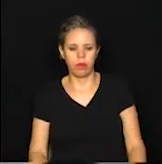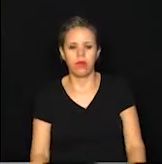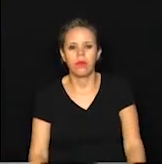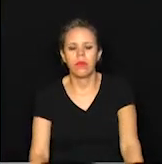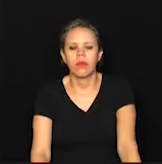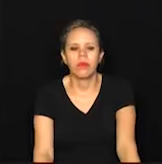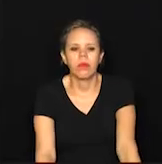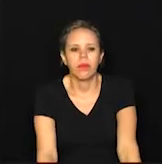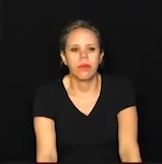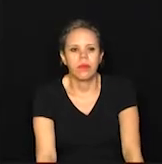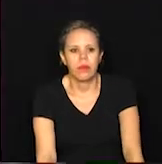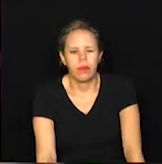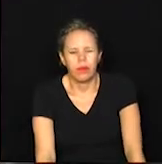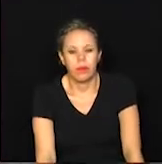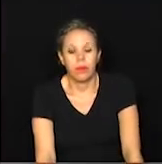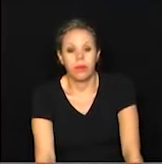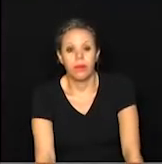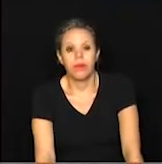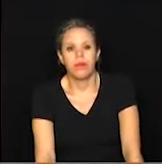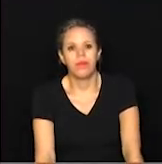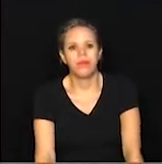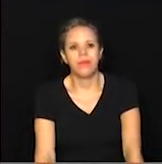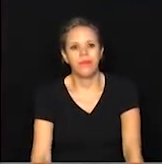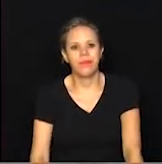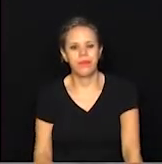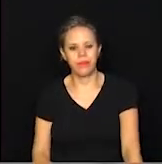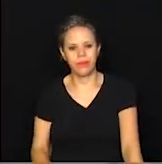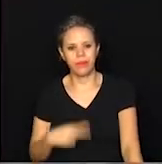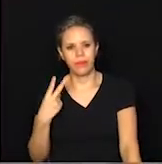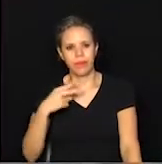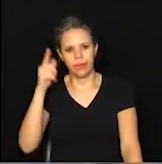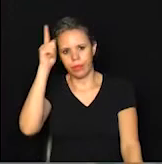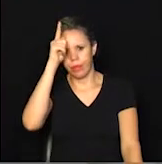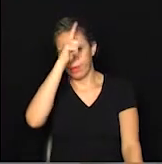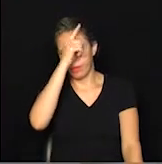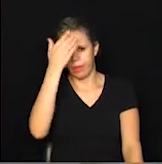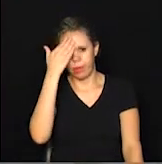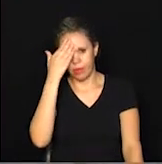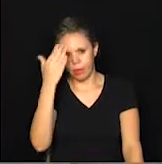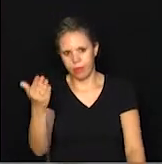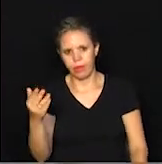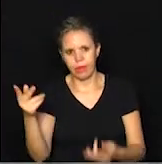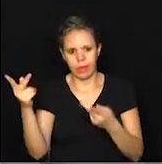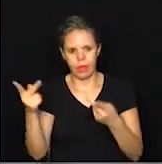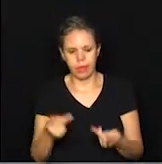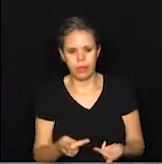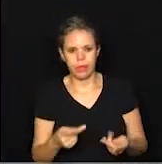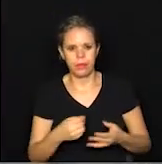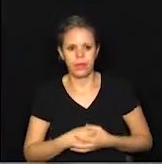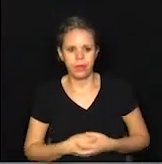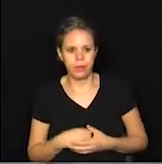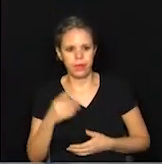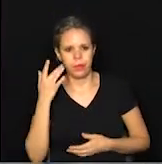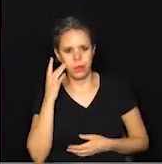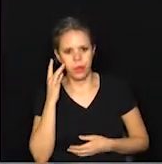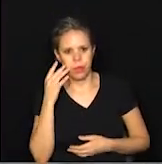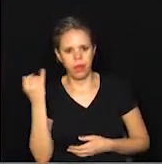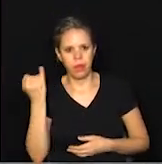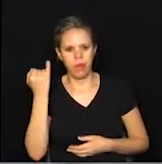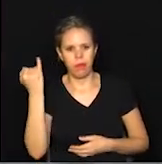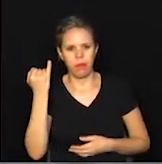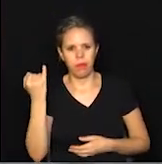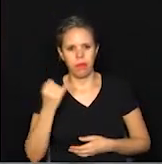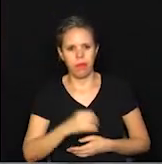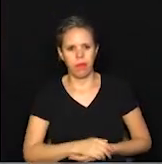Secretário. Legal, vereador Pieta. Obrigado pelo convite de antemão. Acho que é